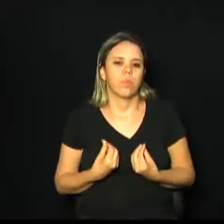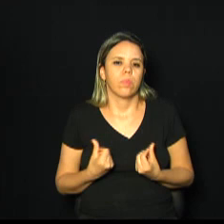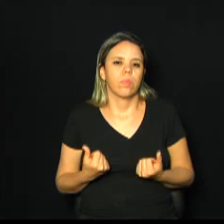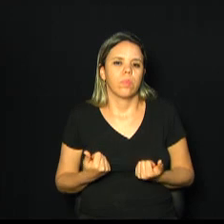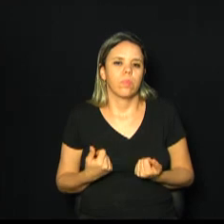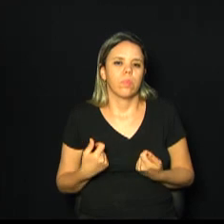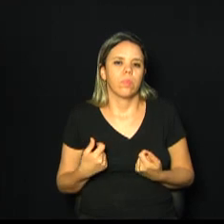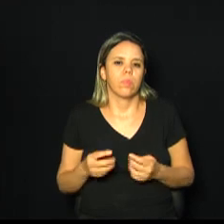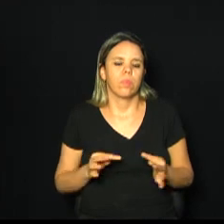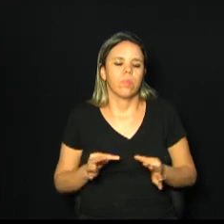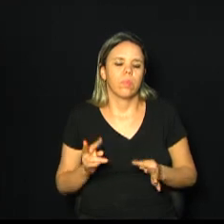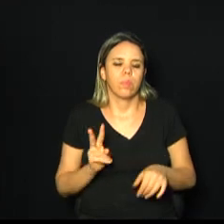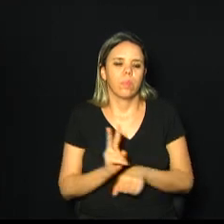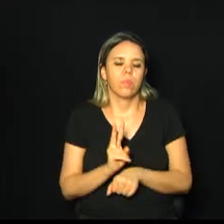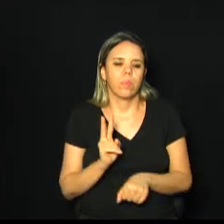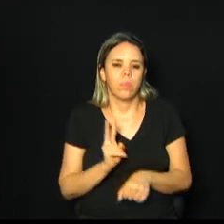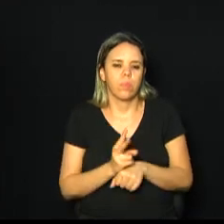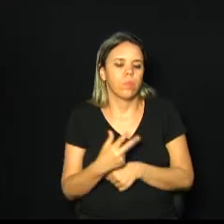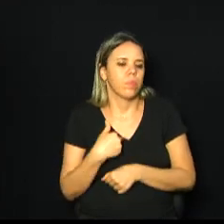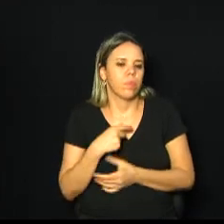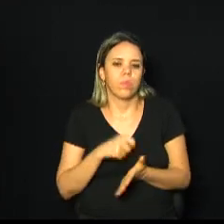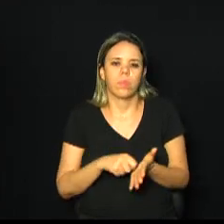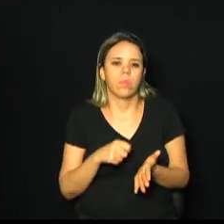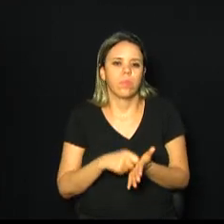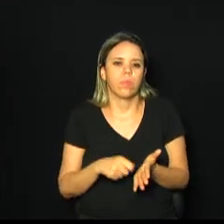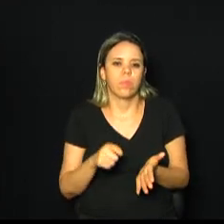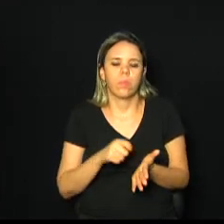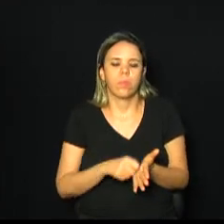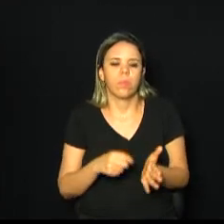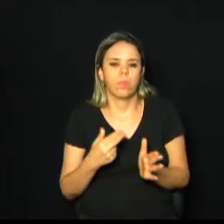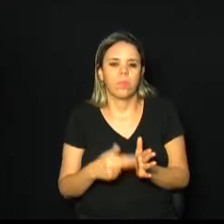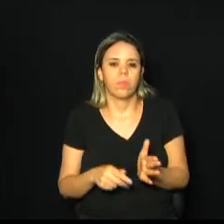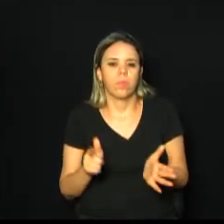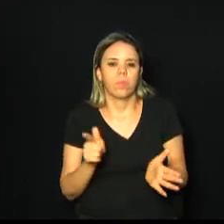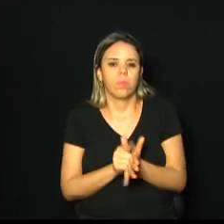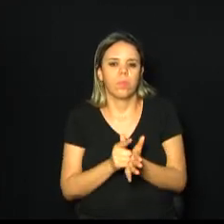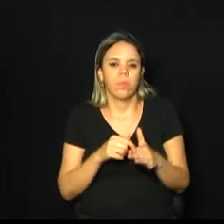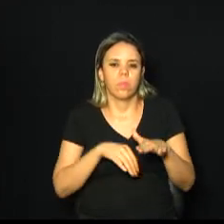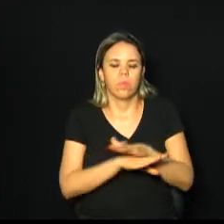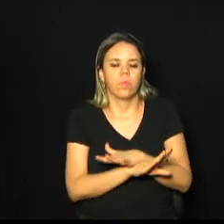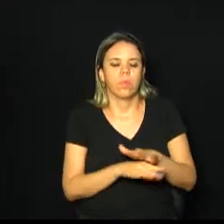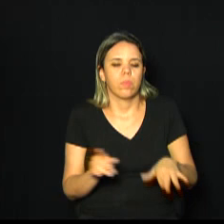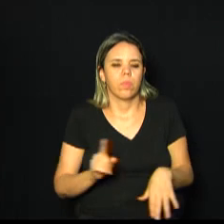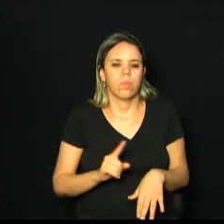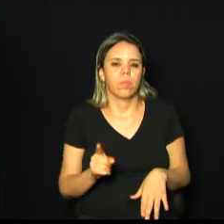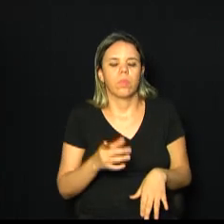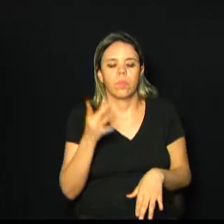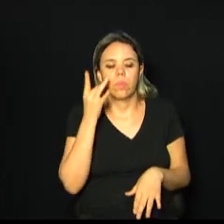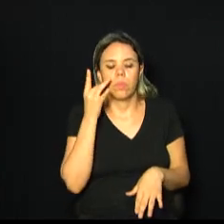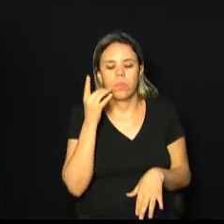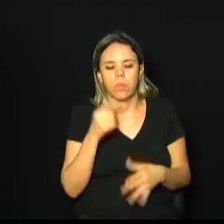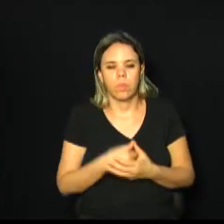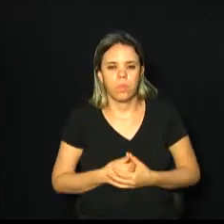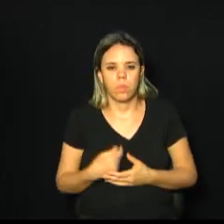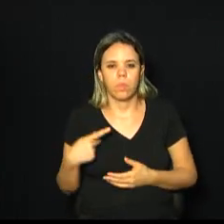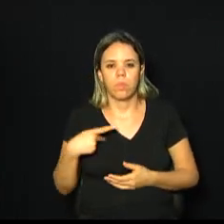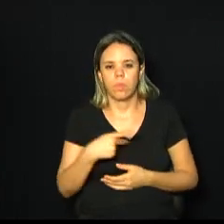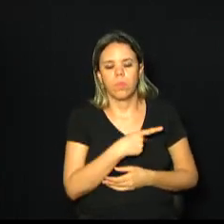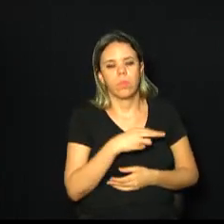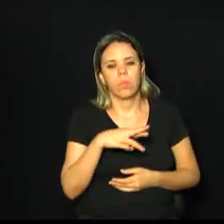ser tratada e cuidada. Eu não posso escrever no meu rascunho e guardar comigo. Estava lá presente o pastor